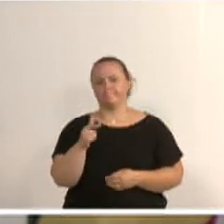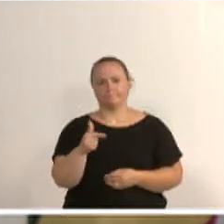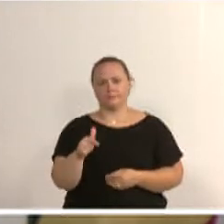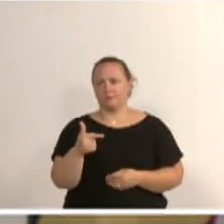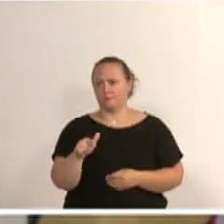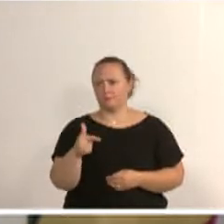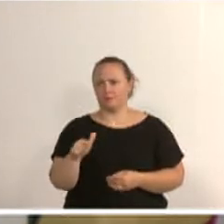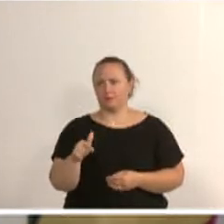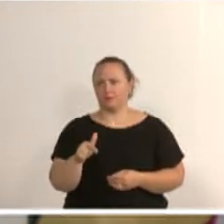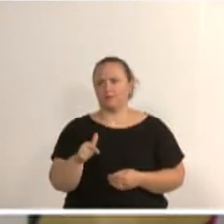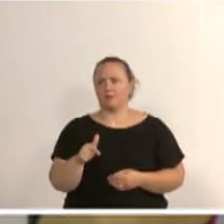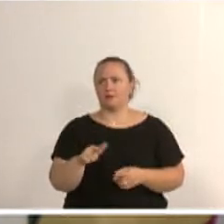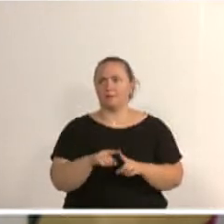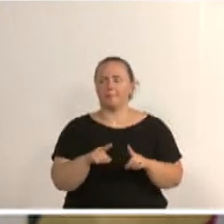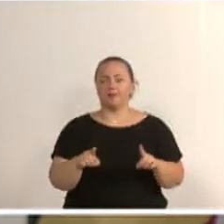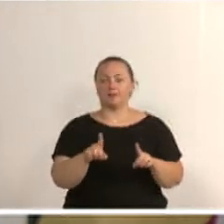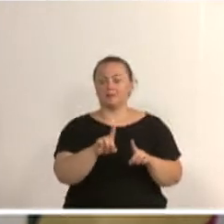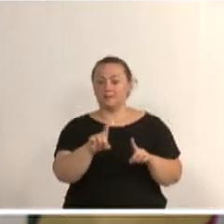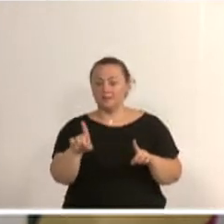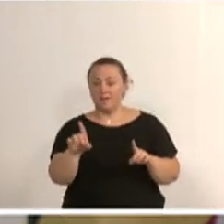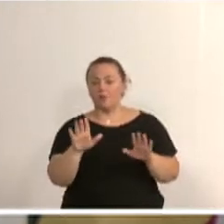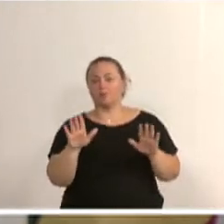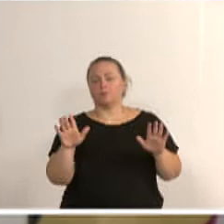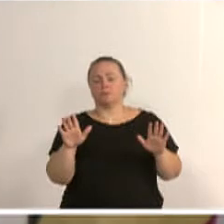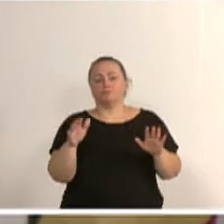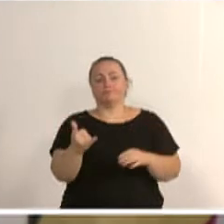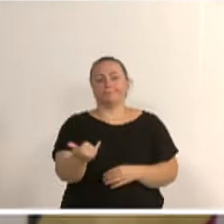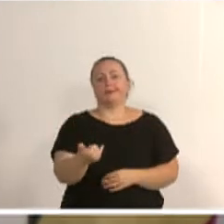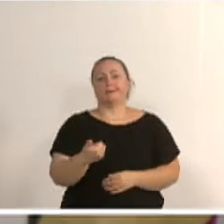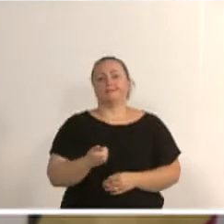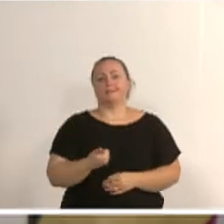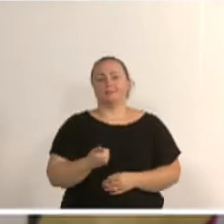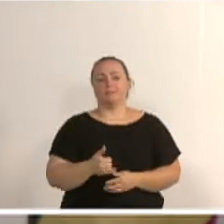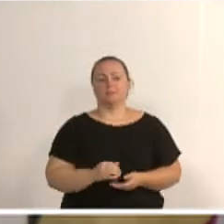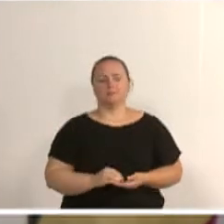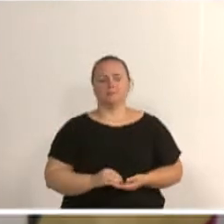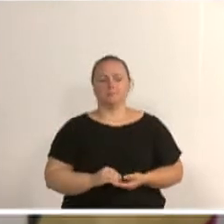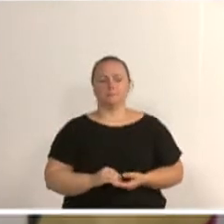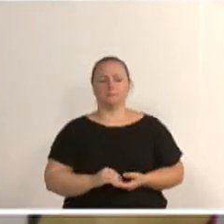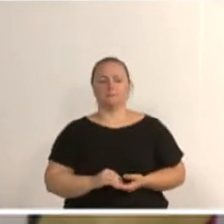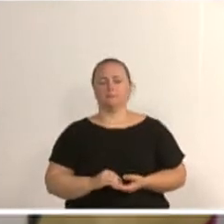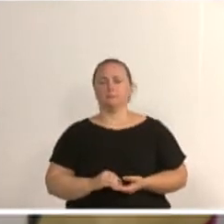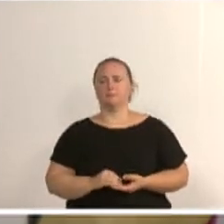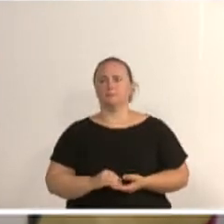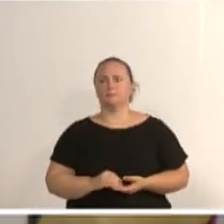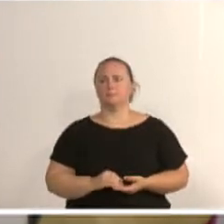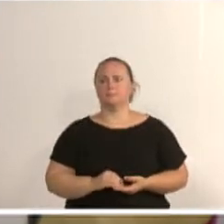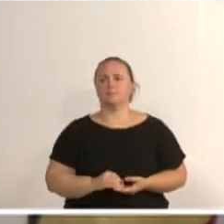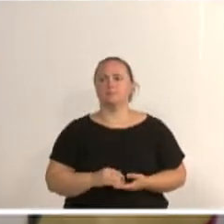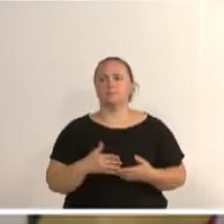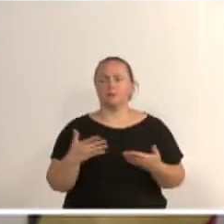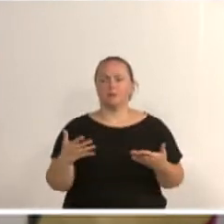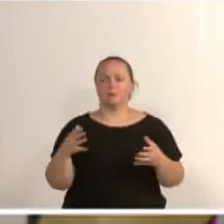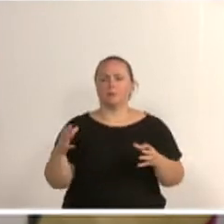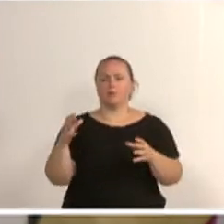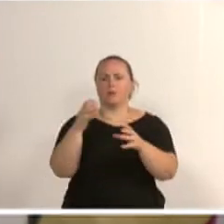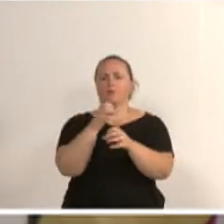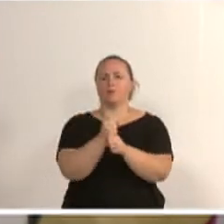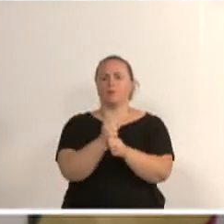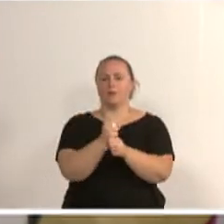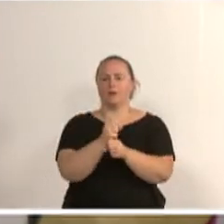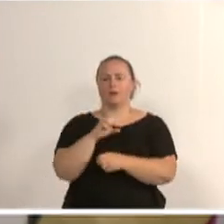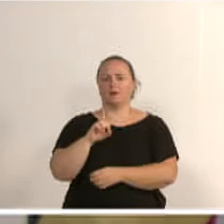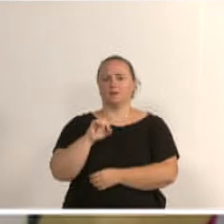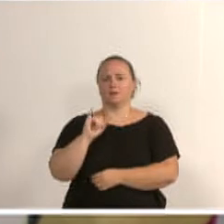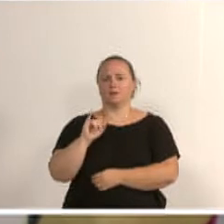uma resposta que nós não queremos, é o não, mas infelizmente é não. Nós já demos sugestões de aglutinar em alguns horários a Divinópolis